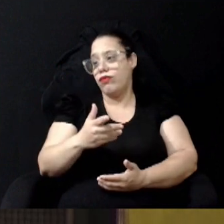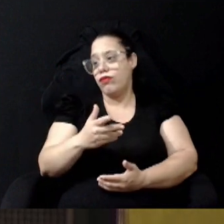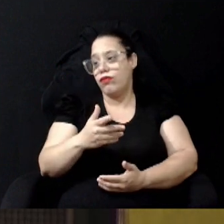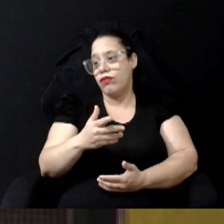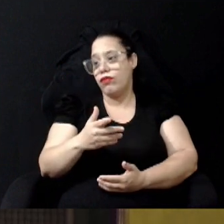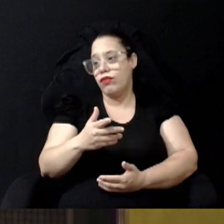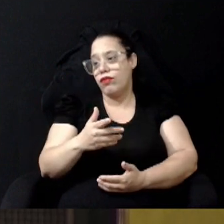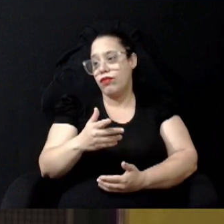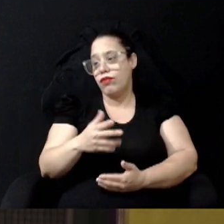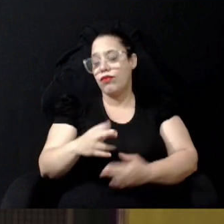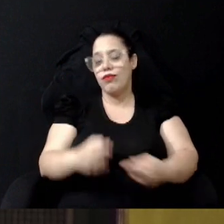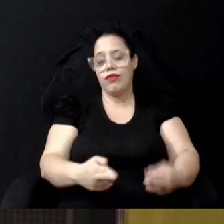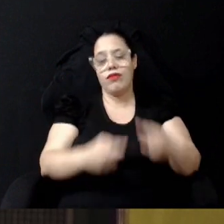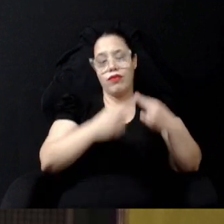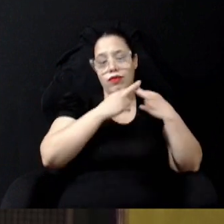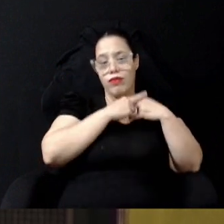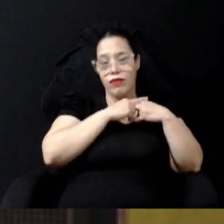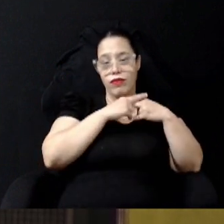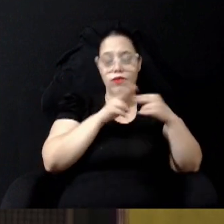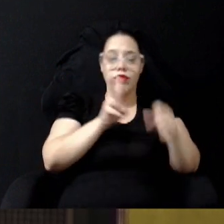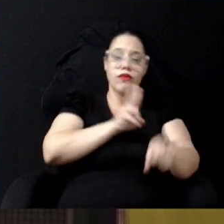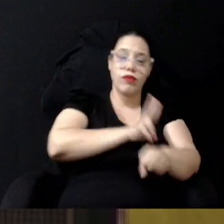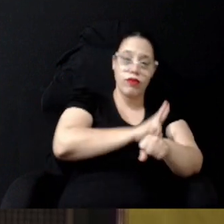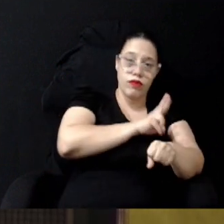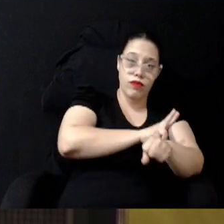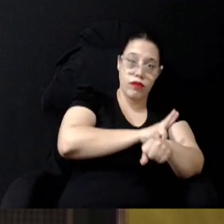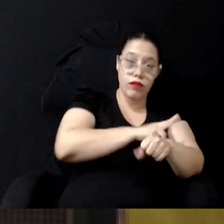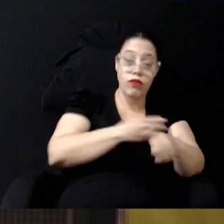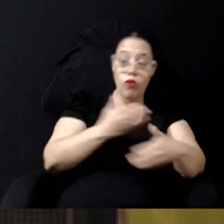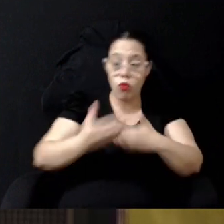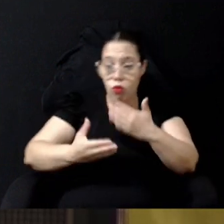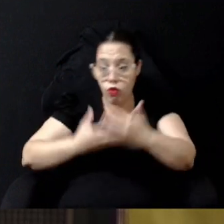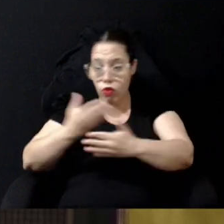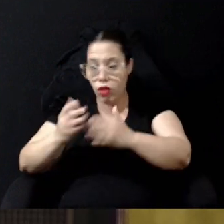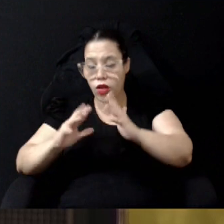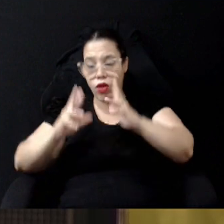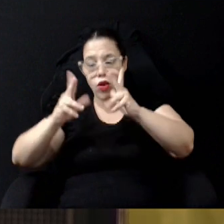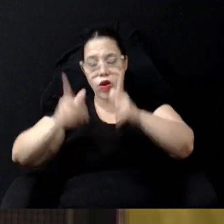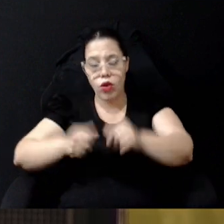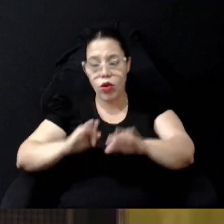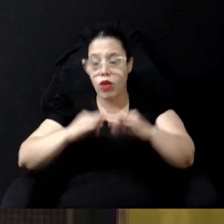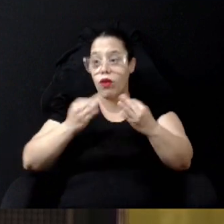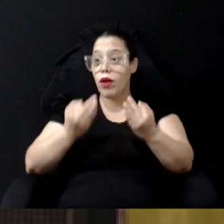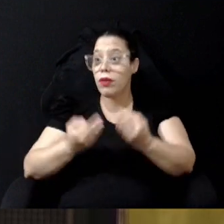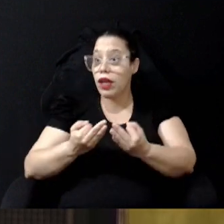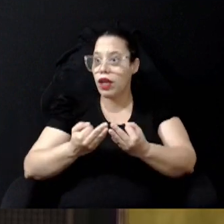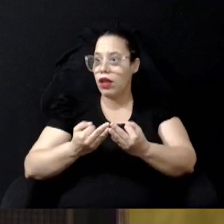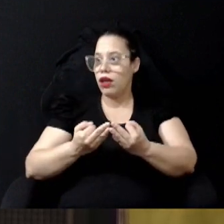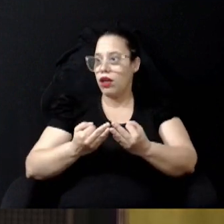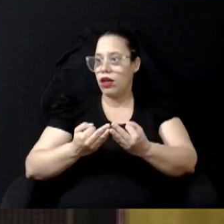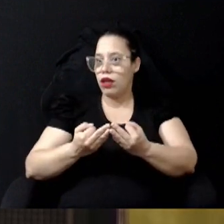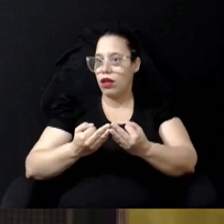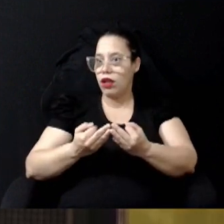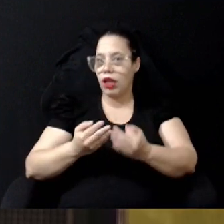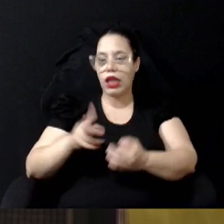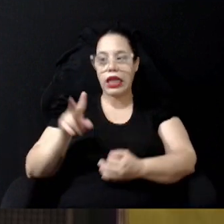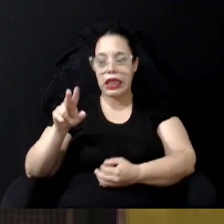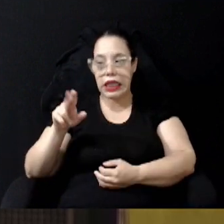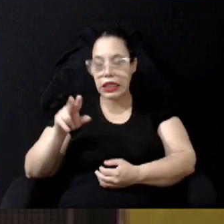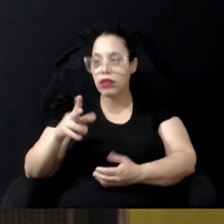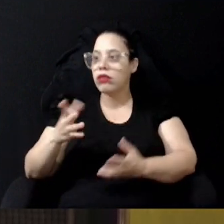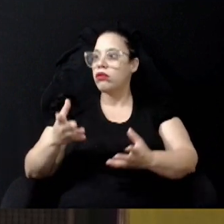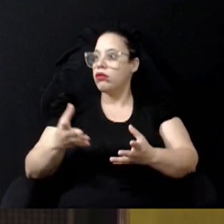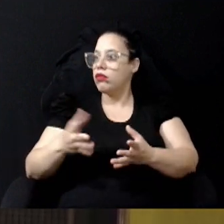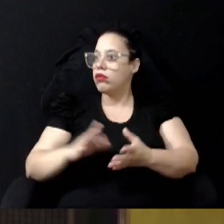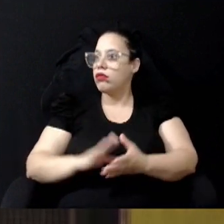responsável pelo cuidado e provento de toda a família. e dos irmãos, né?